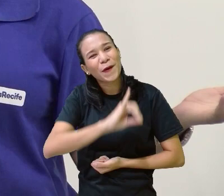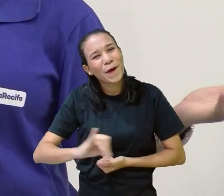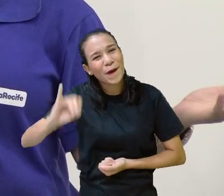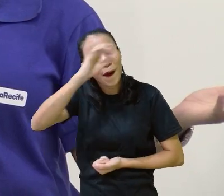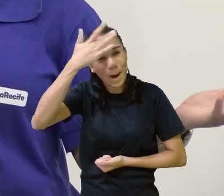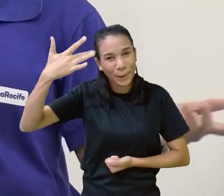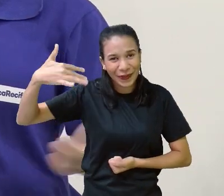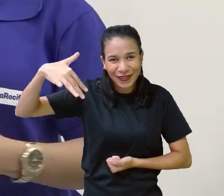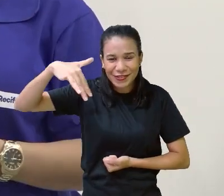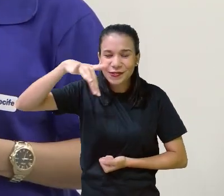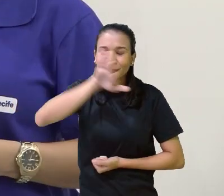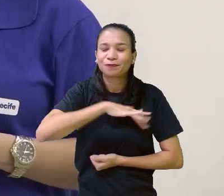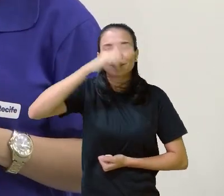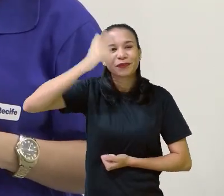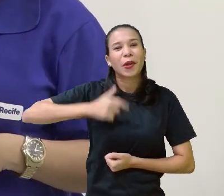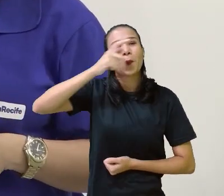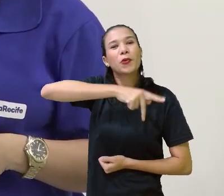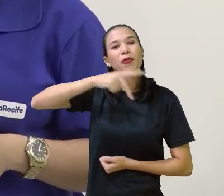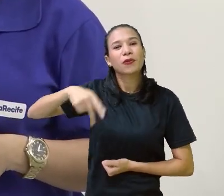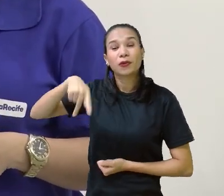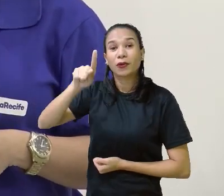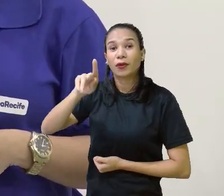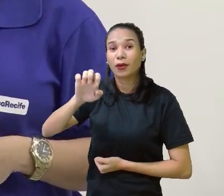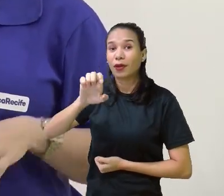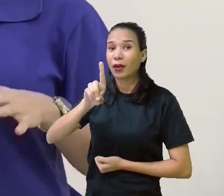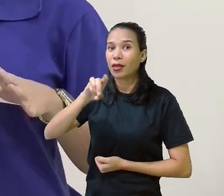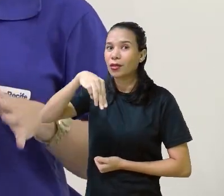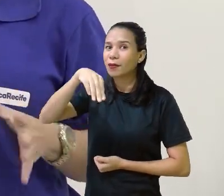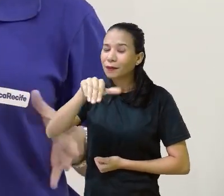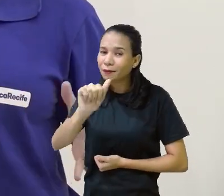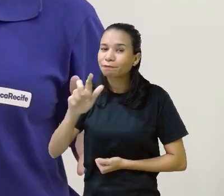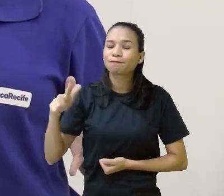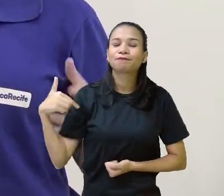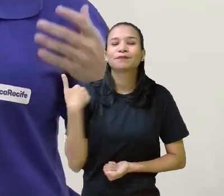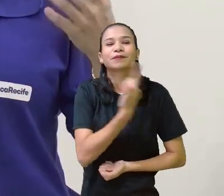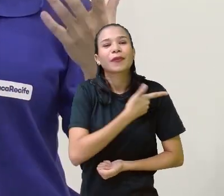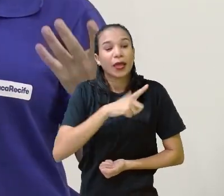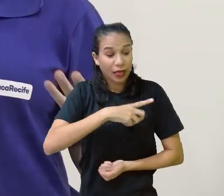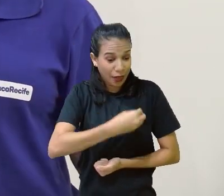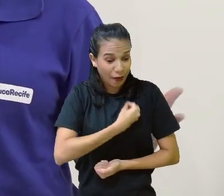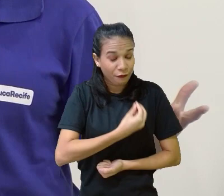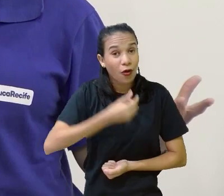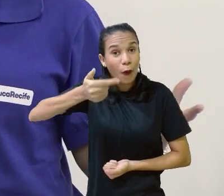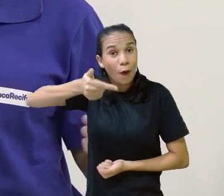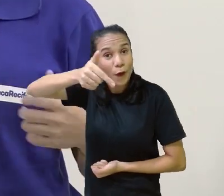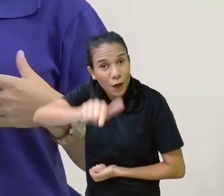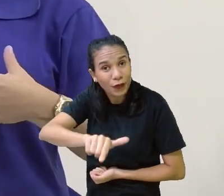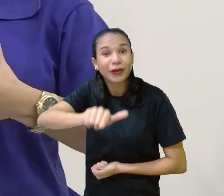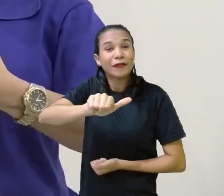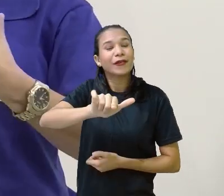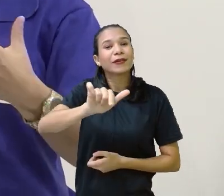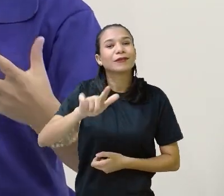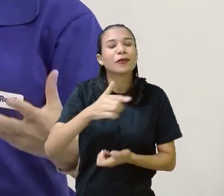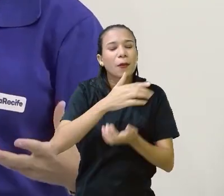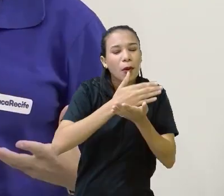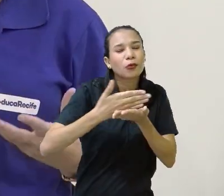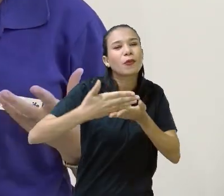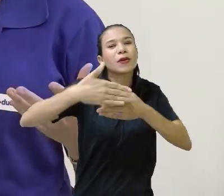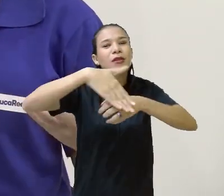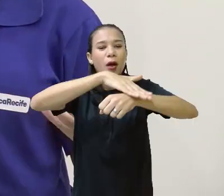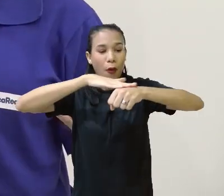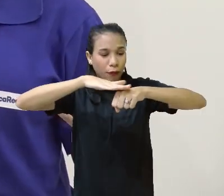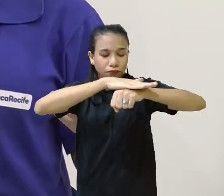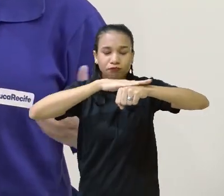Olá, pessoal! Eu sou a professora Kedma Santos e estou aqui mais uma vez para a gente conversar